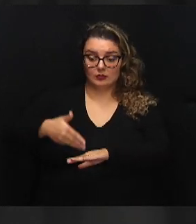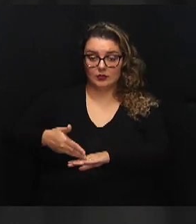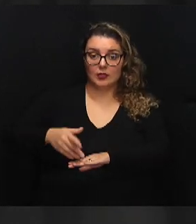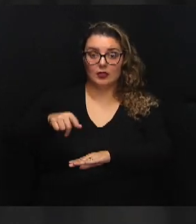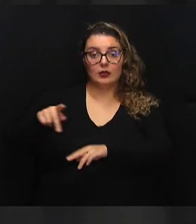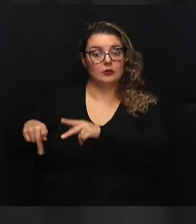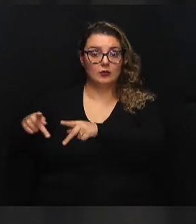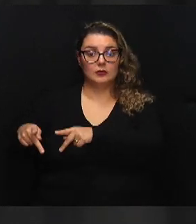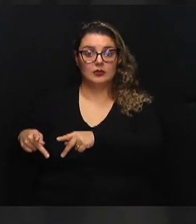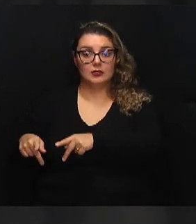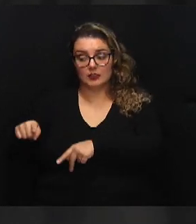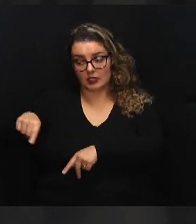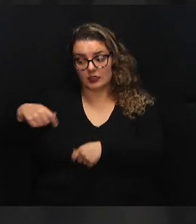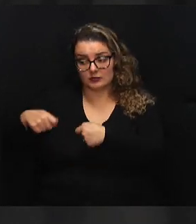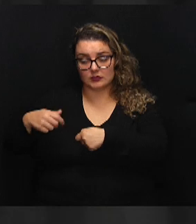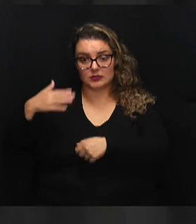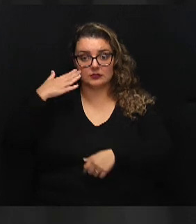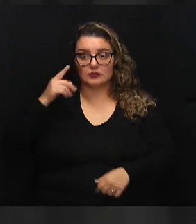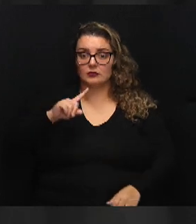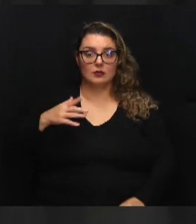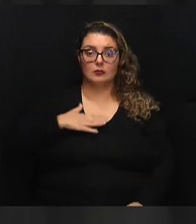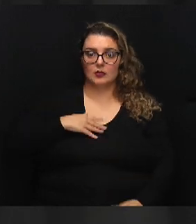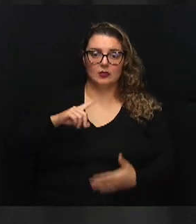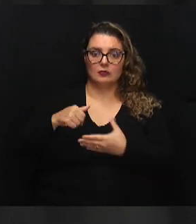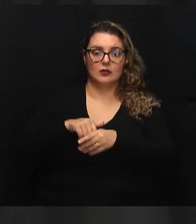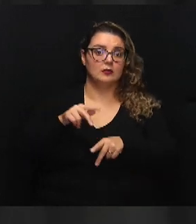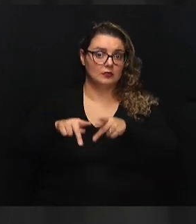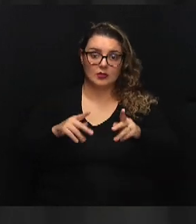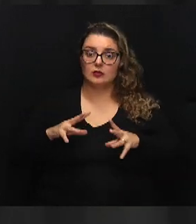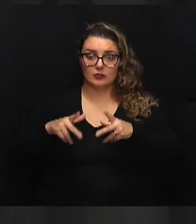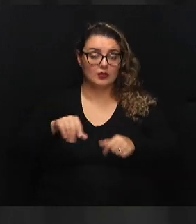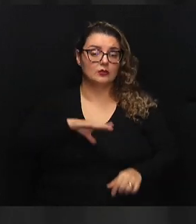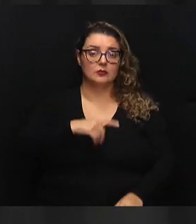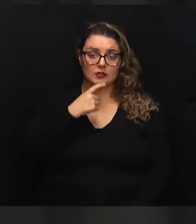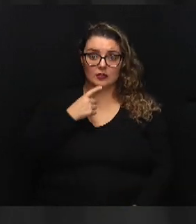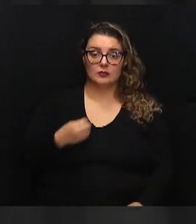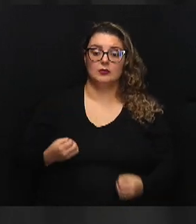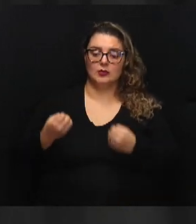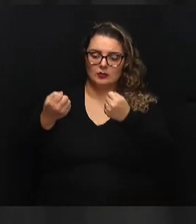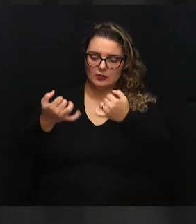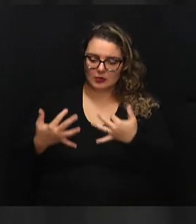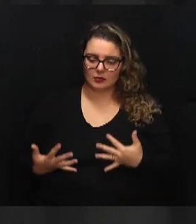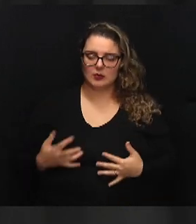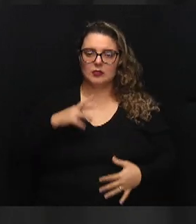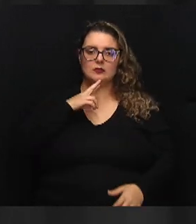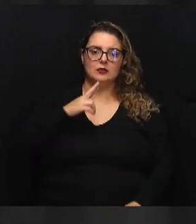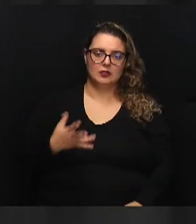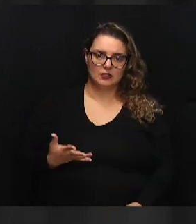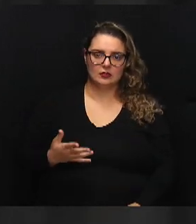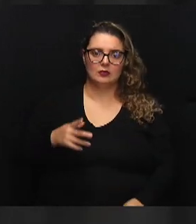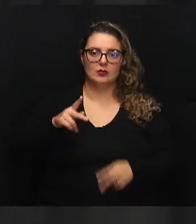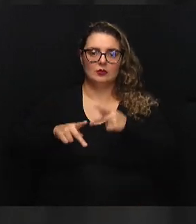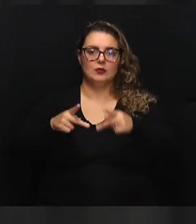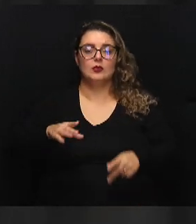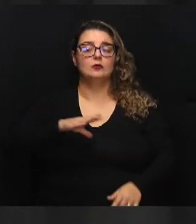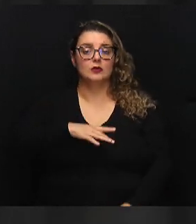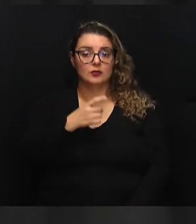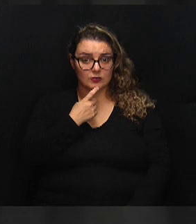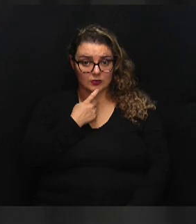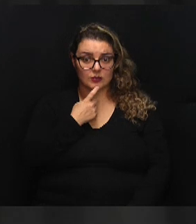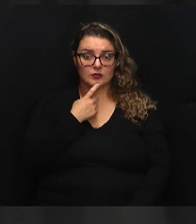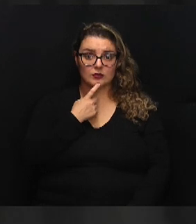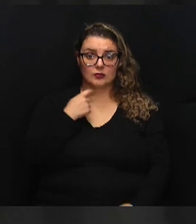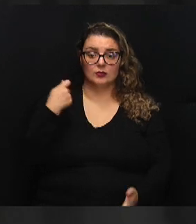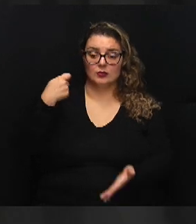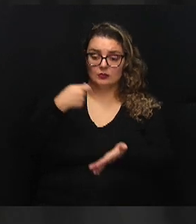a população. Não é só os meus eleitores, mas é a população de Campinas que eu tenho que dar um retorno. É a população de Campinas que paga